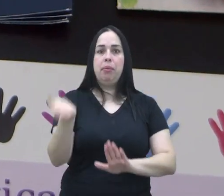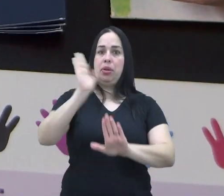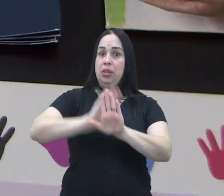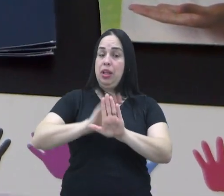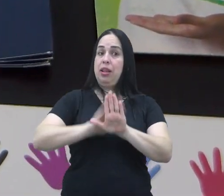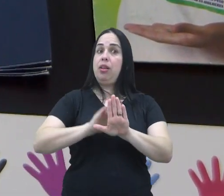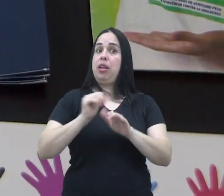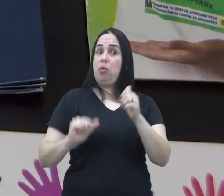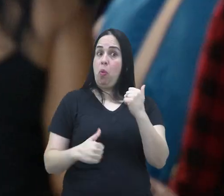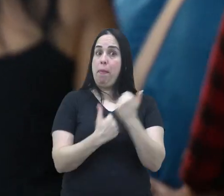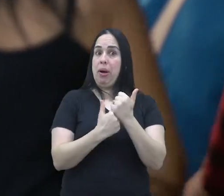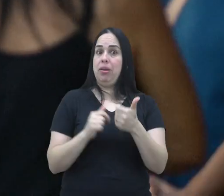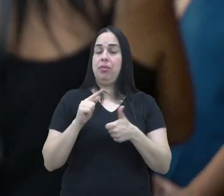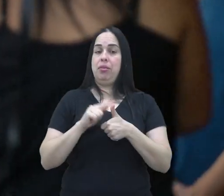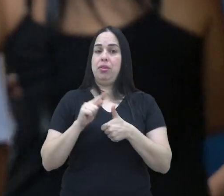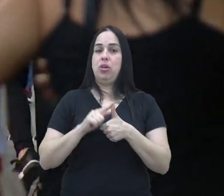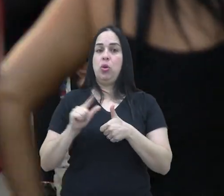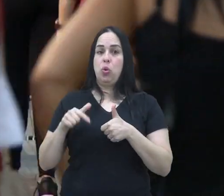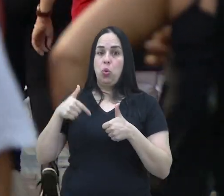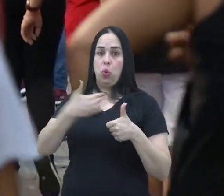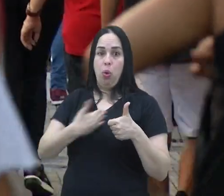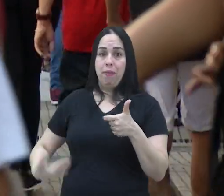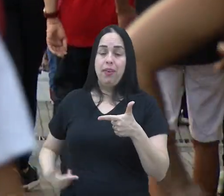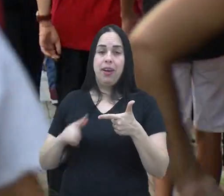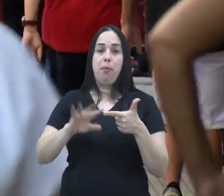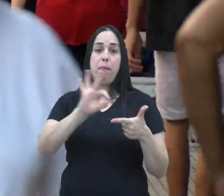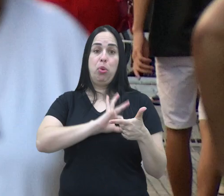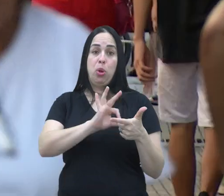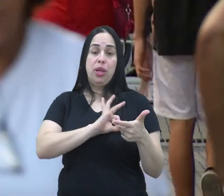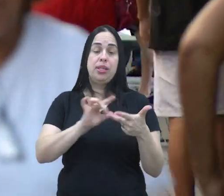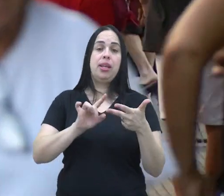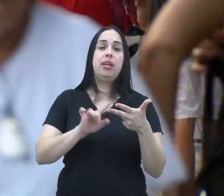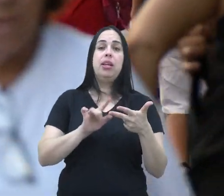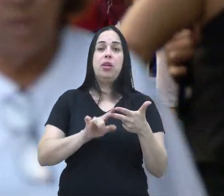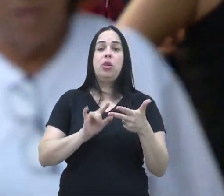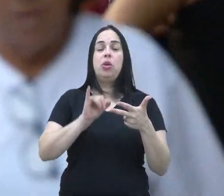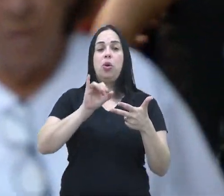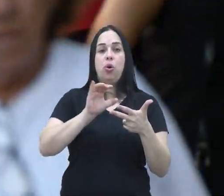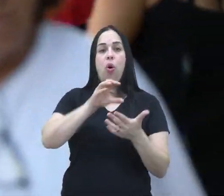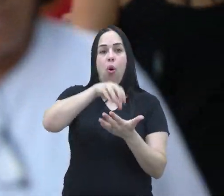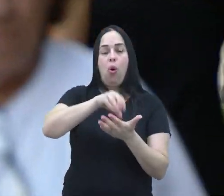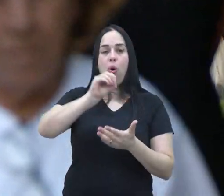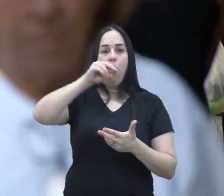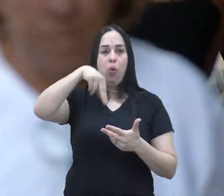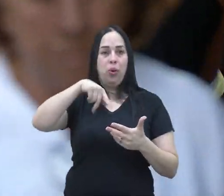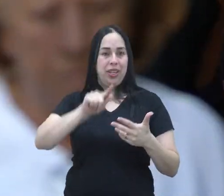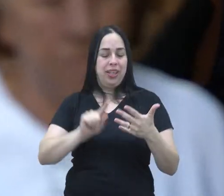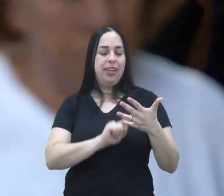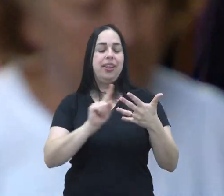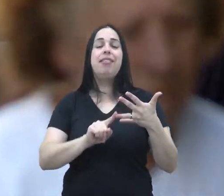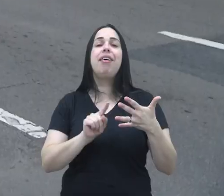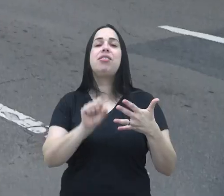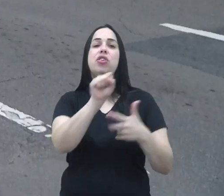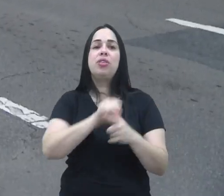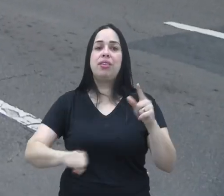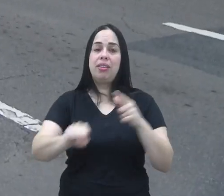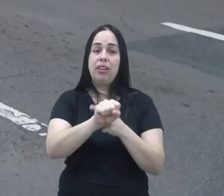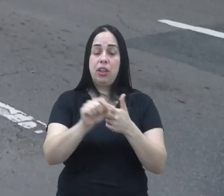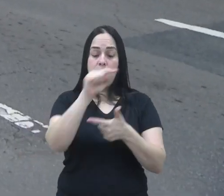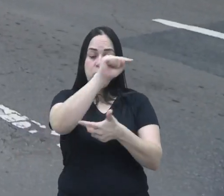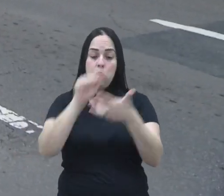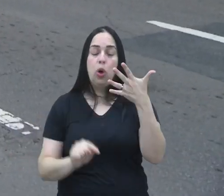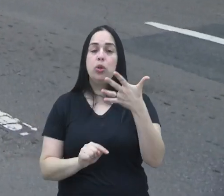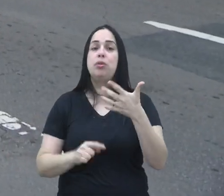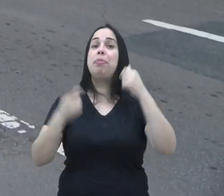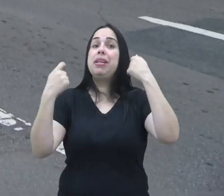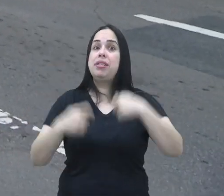de apoio é essencial. Um trabalho conjunto entre poder público, polícia, entidades sociais e sociedade. Nesse